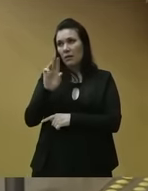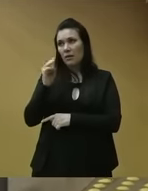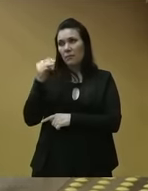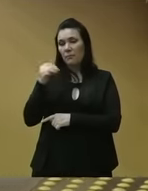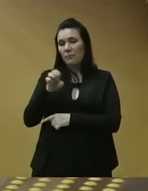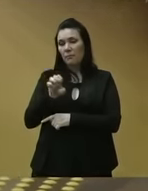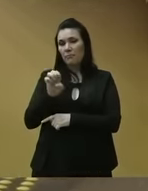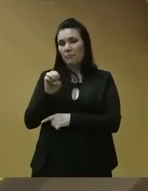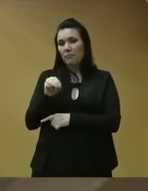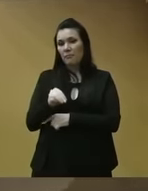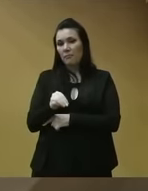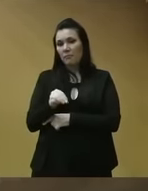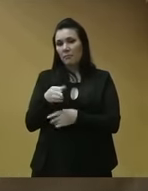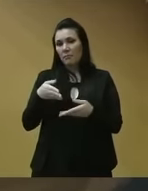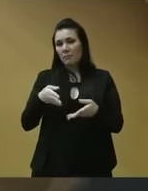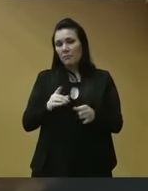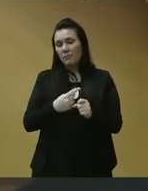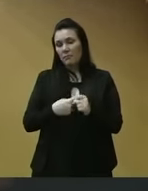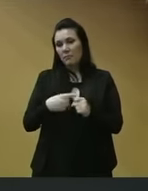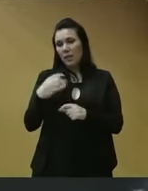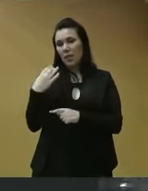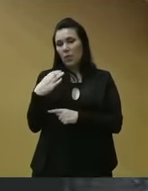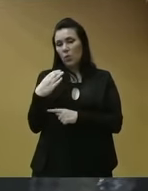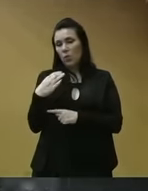Ludwig, natural de Canguçu.